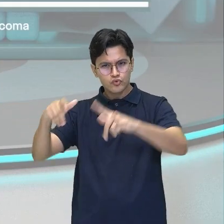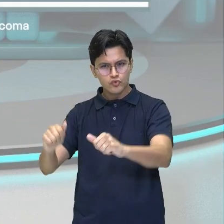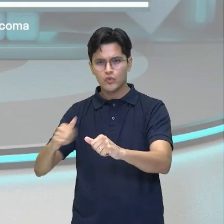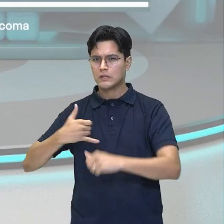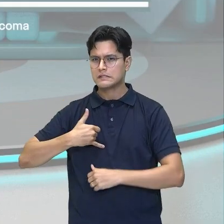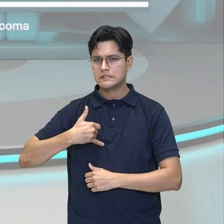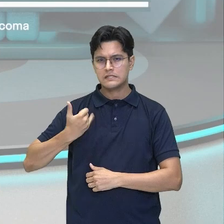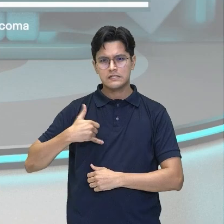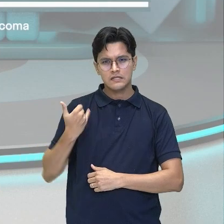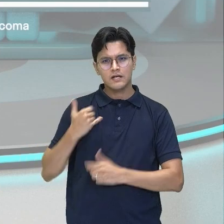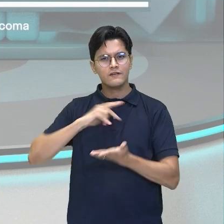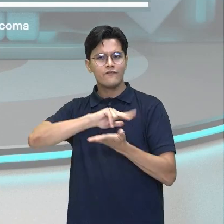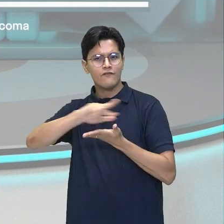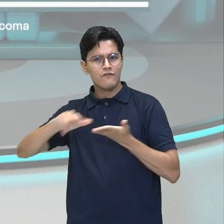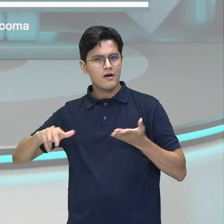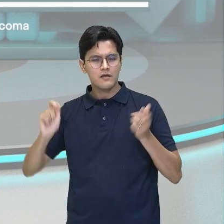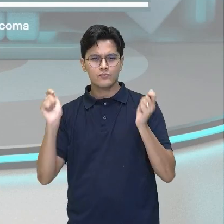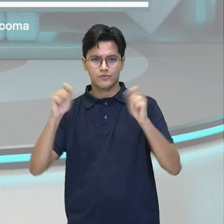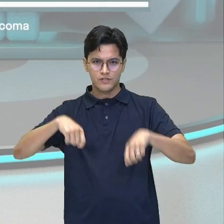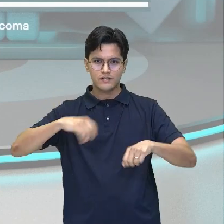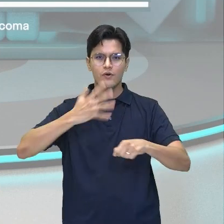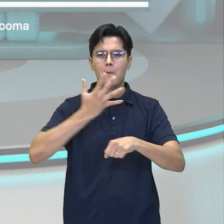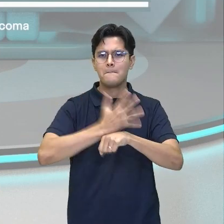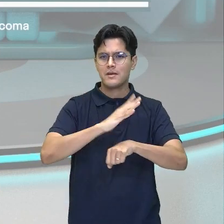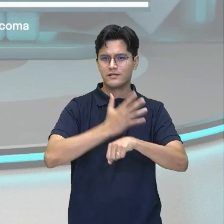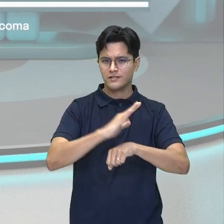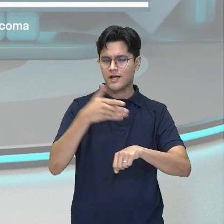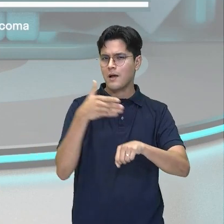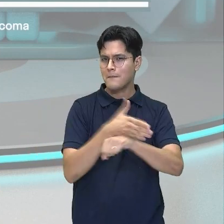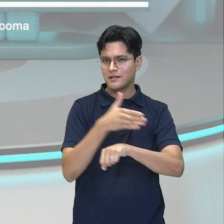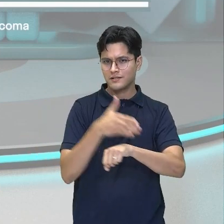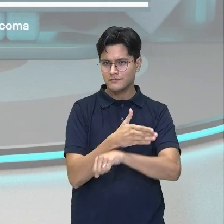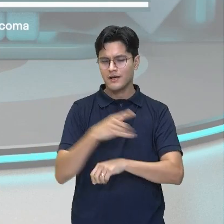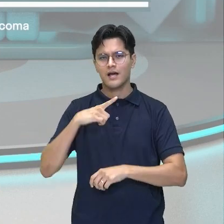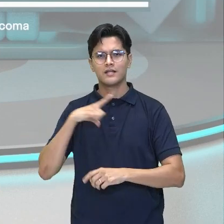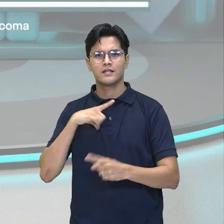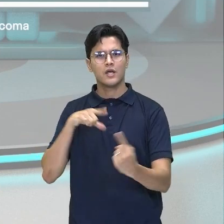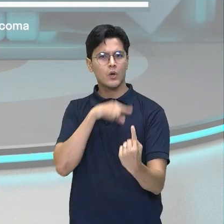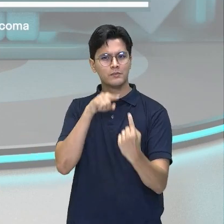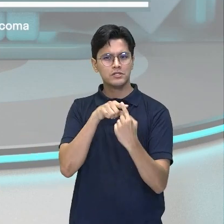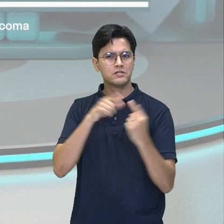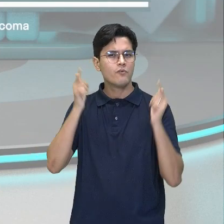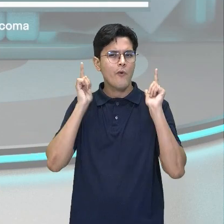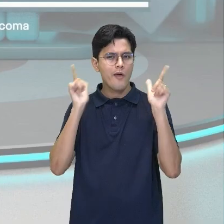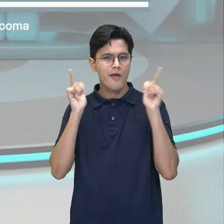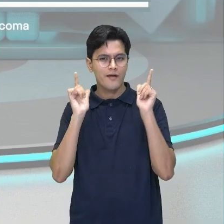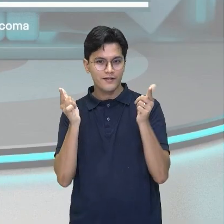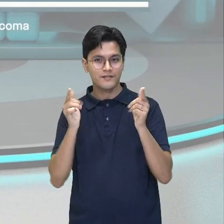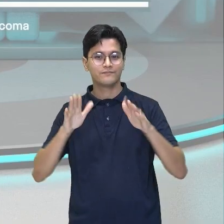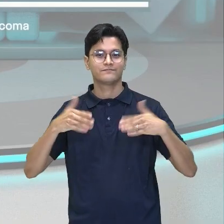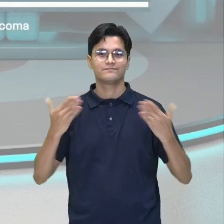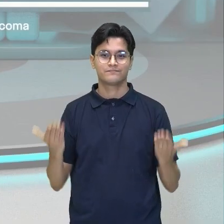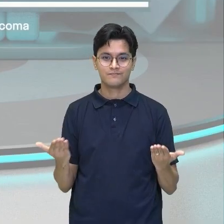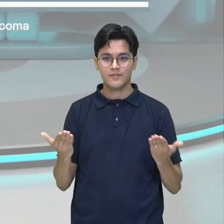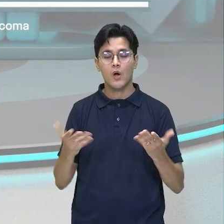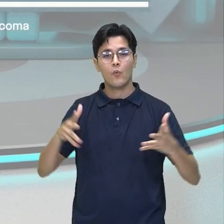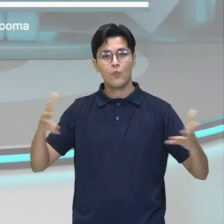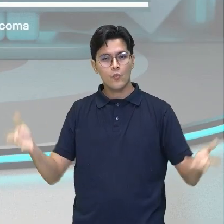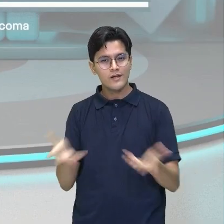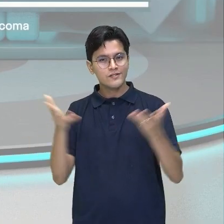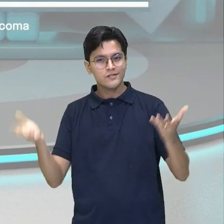ginástica muito inclusiva, que vai ter um aspecto mais recreativo também, portanto, vai estimular esse